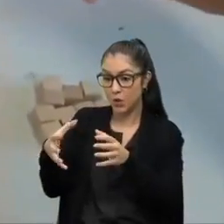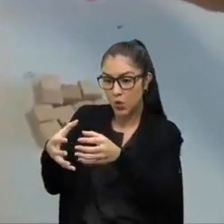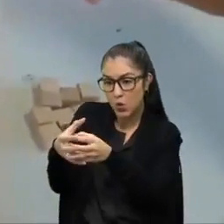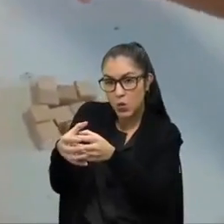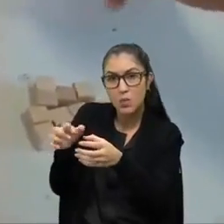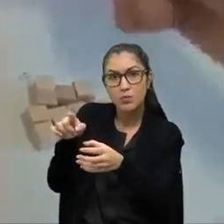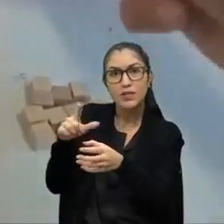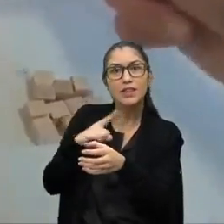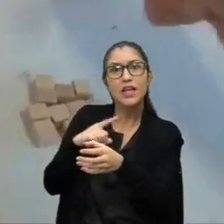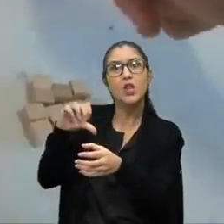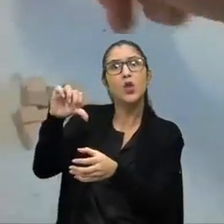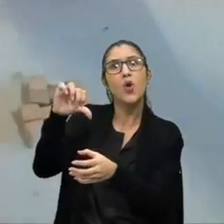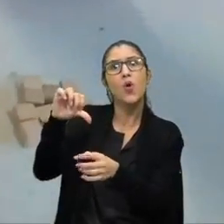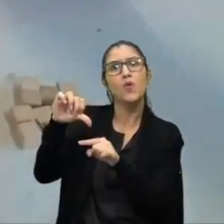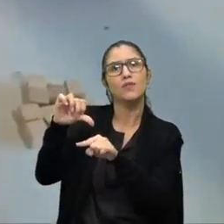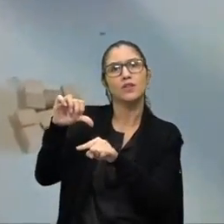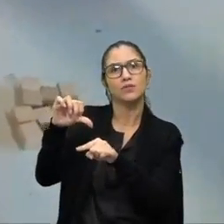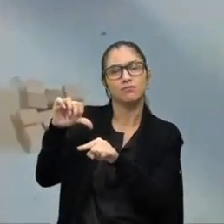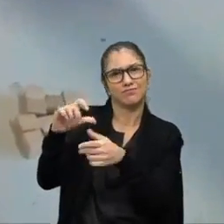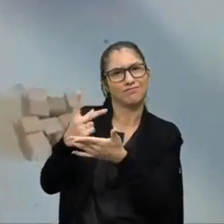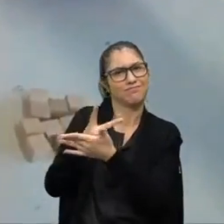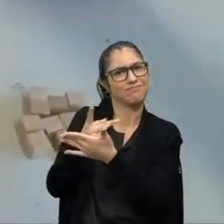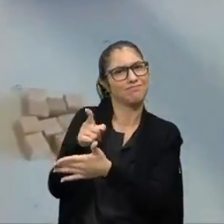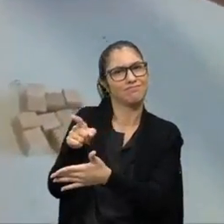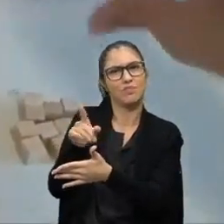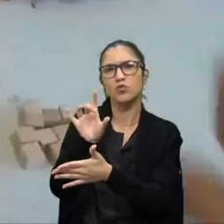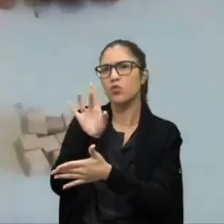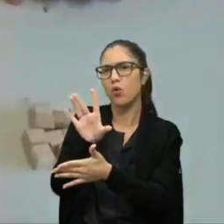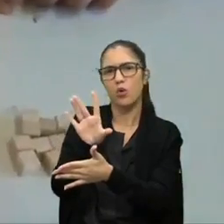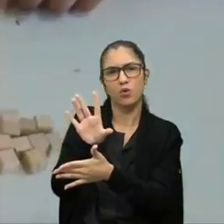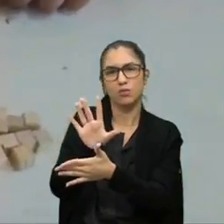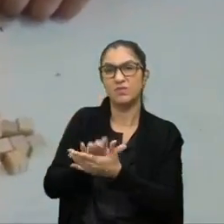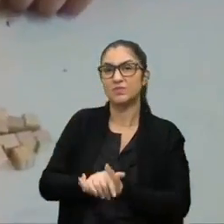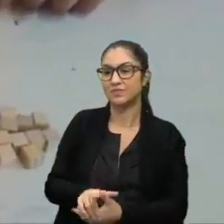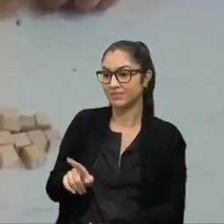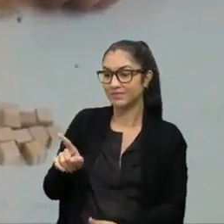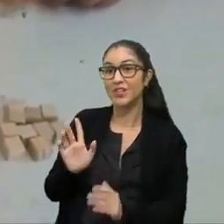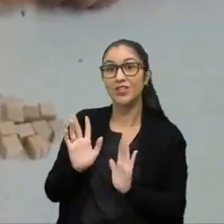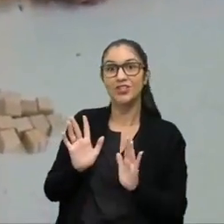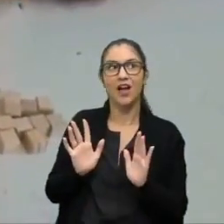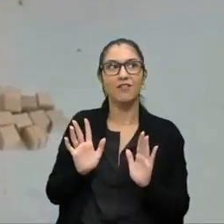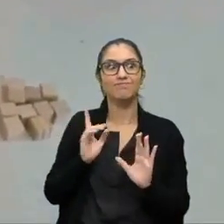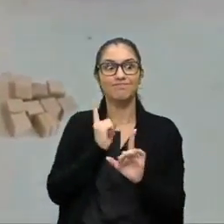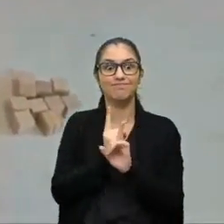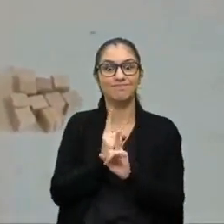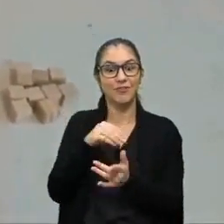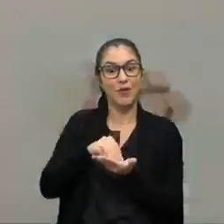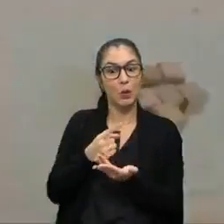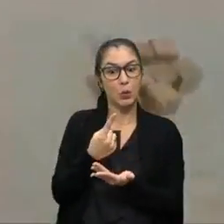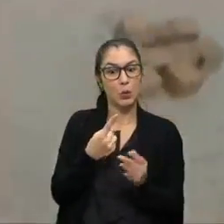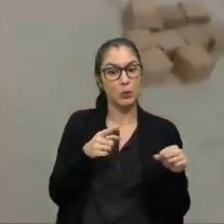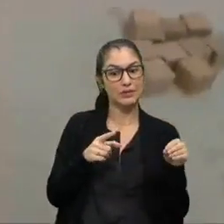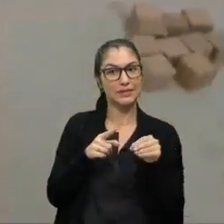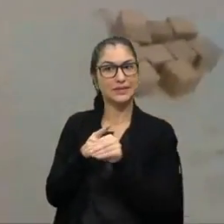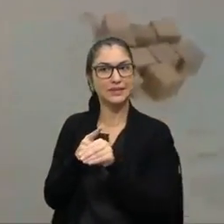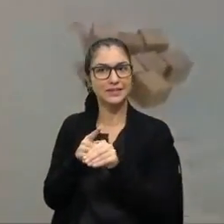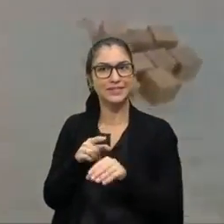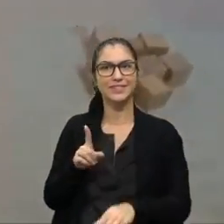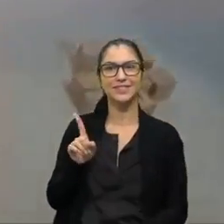grupinho que ele fez, tem 9. Tá errado. Só isso que eu falei, ó. Ele já identificou que ele tinha que colocar mais